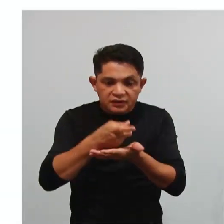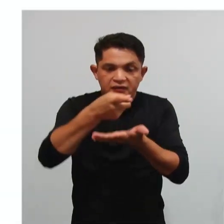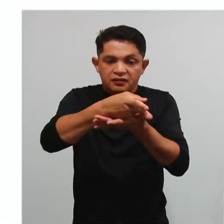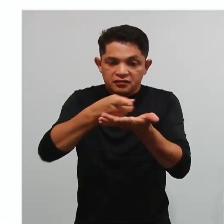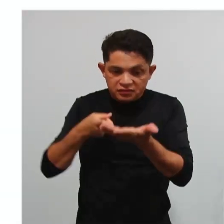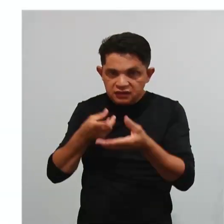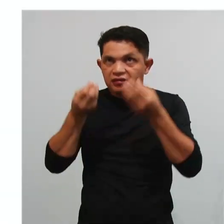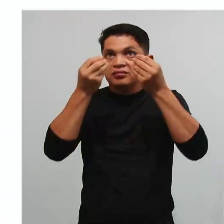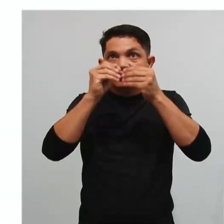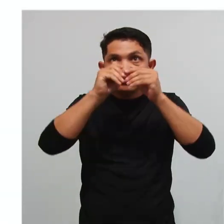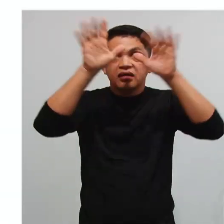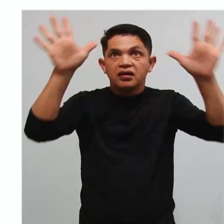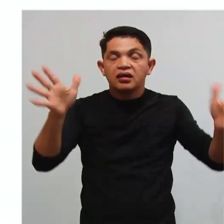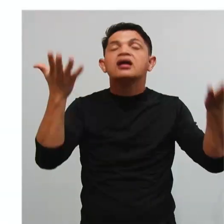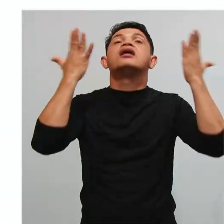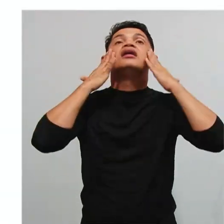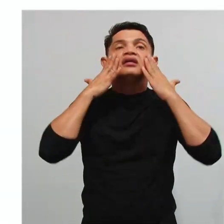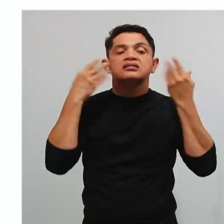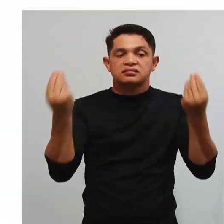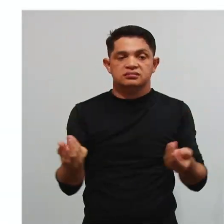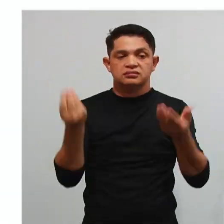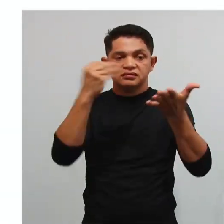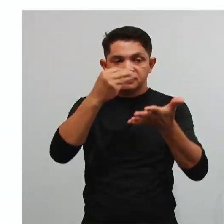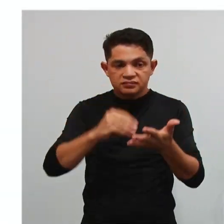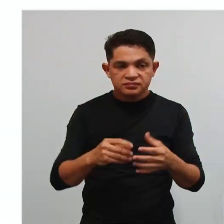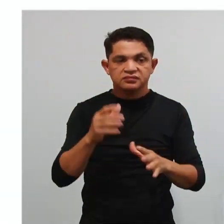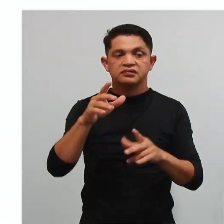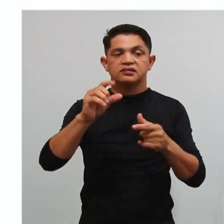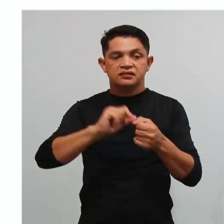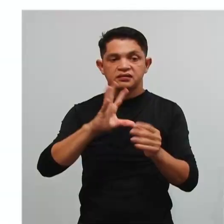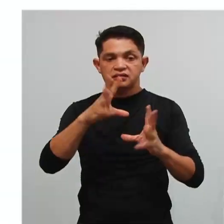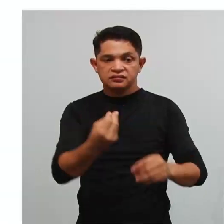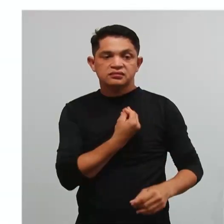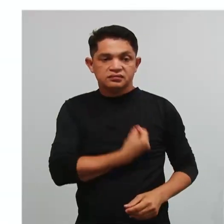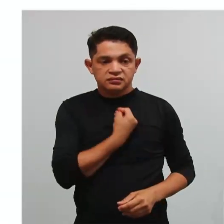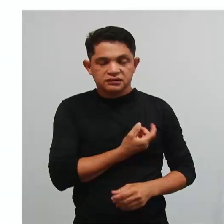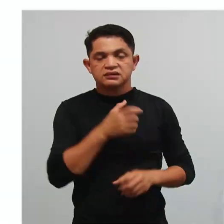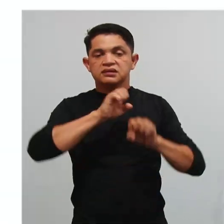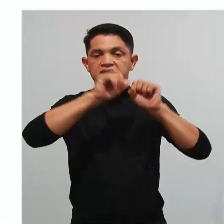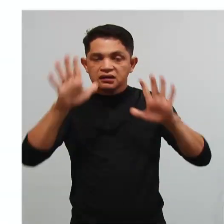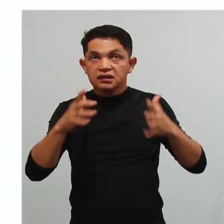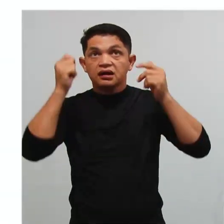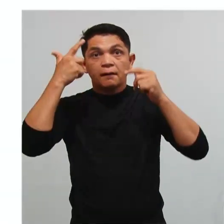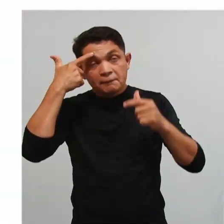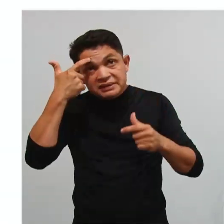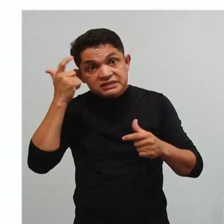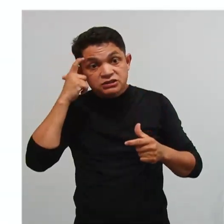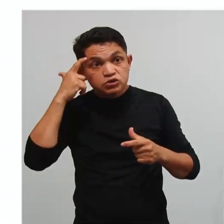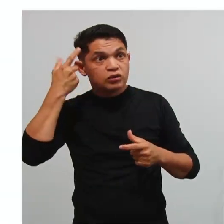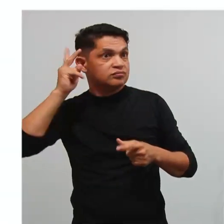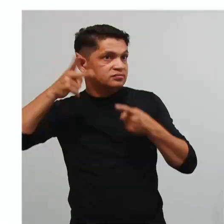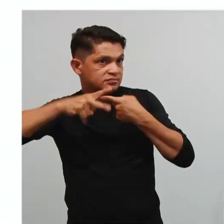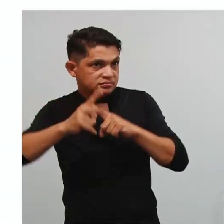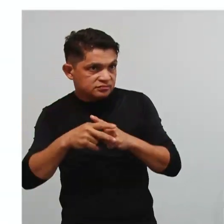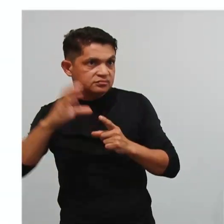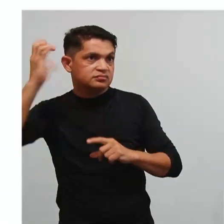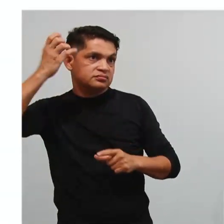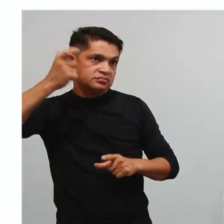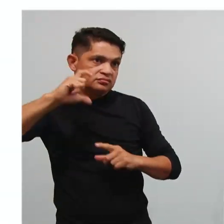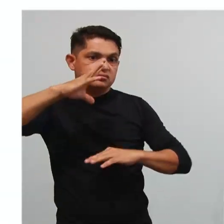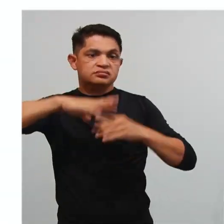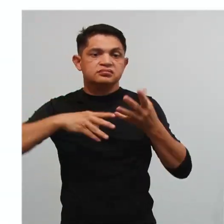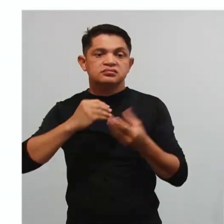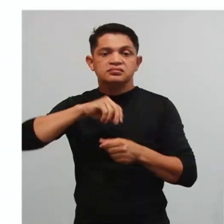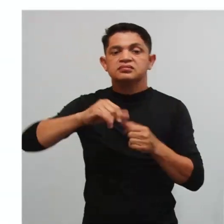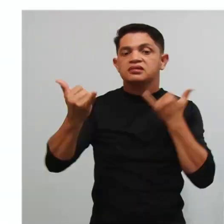Por fim, tem o fecho, né, o encerramento do texto, que geralmente é assim. Por ser a expressão da verdade,